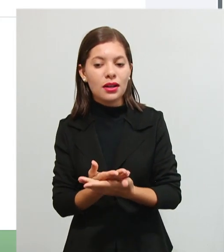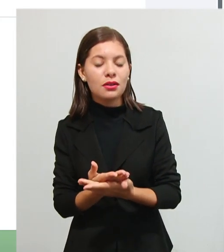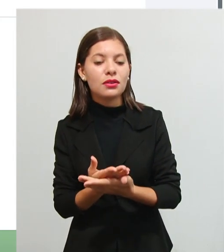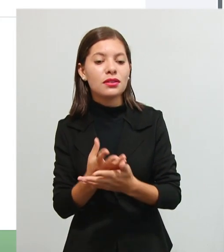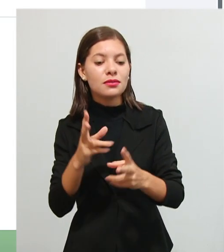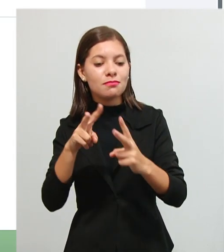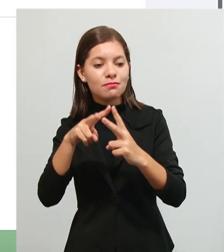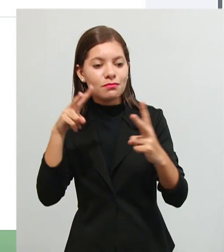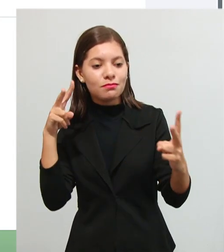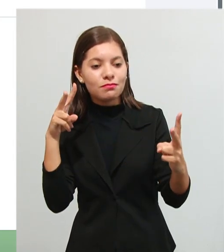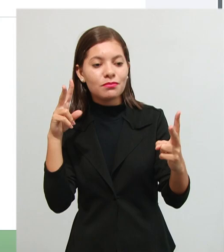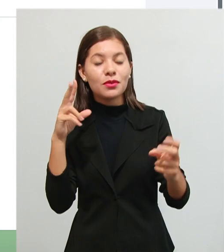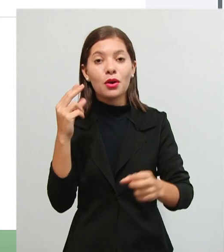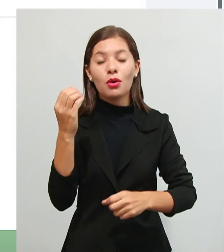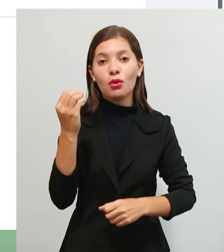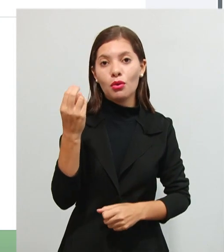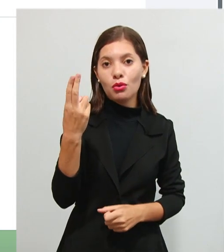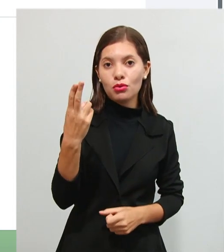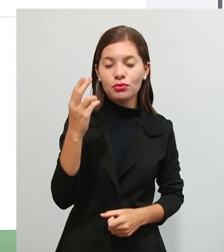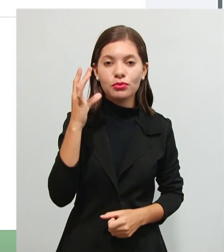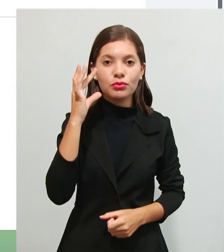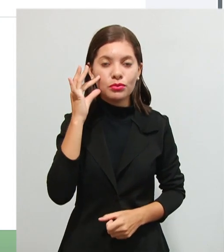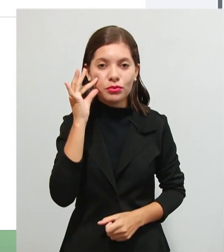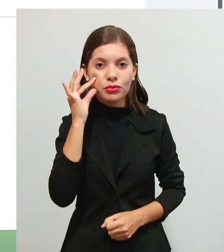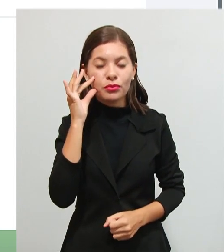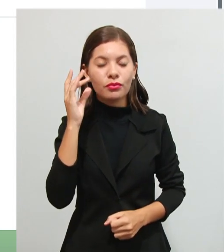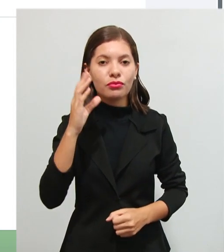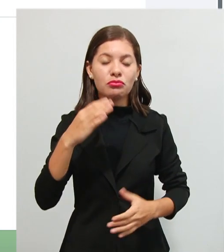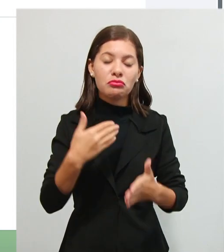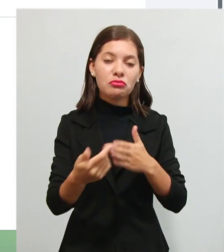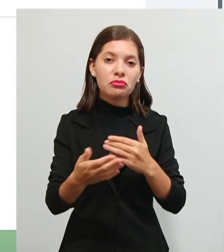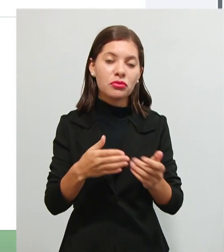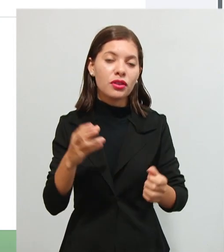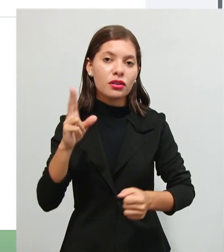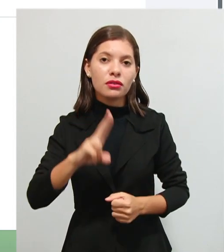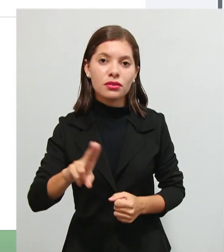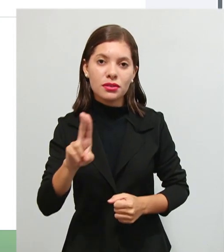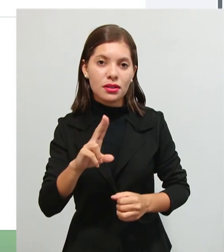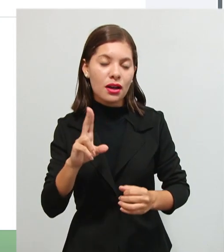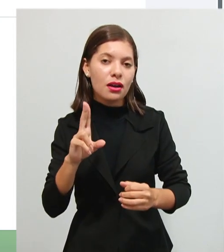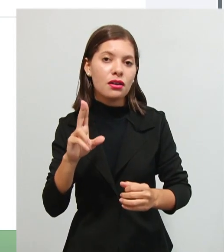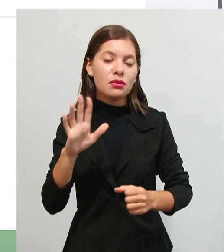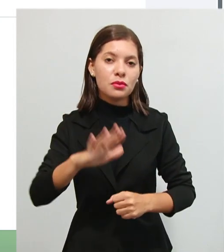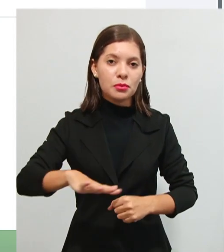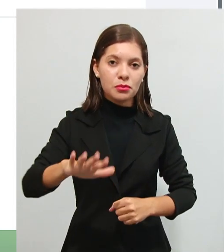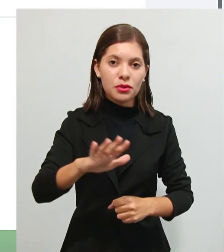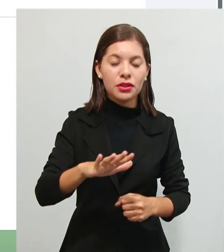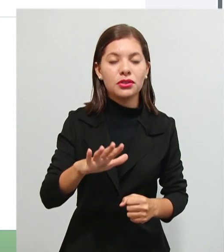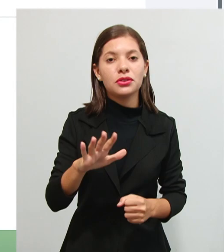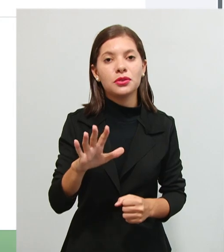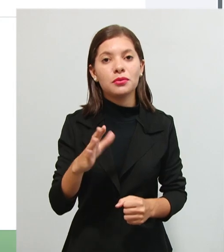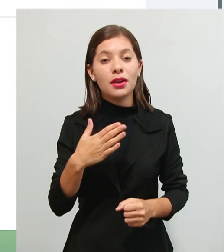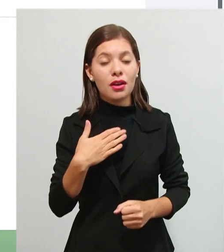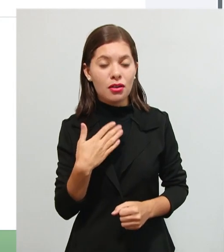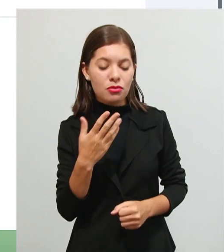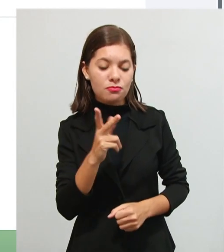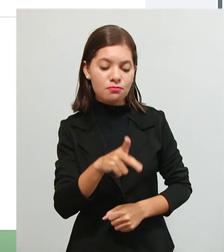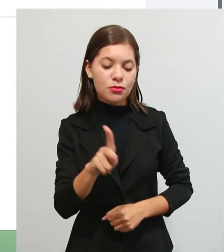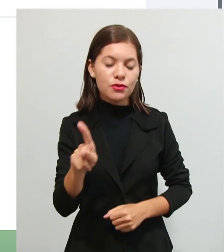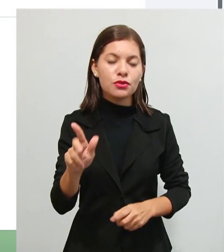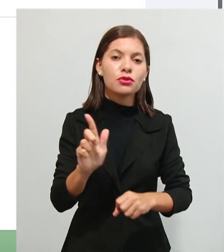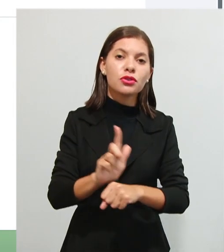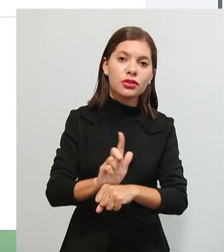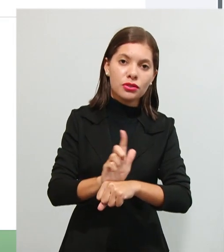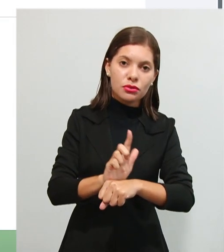aulas à distância, como queiram utilizar o nosso ambiente virtual de aprendizagem. Como eu sou o gestor do ambiente, tem